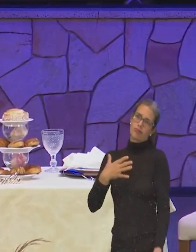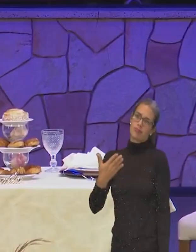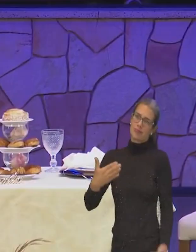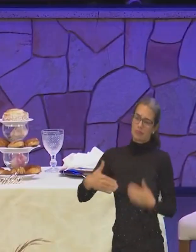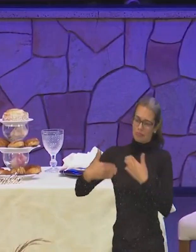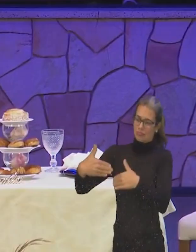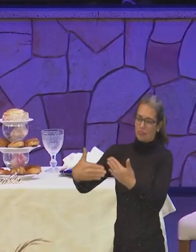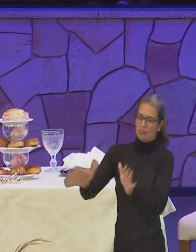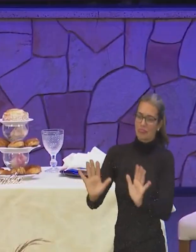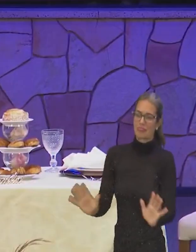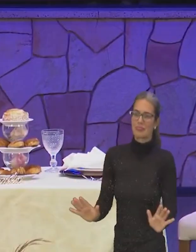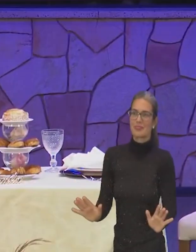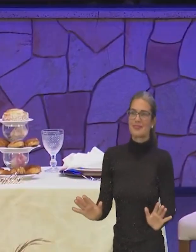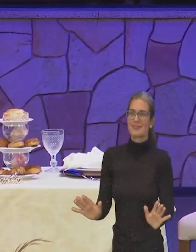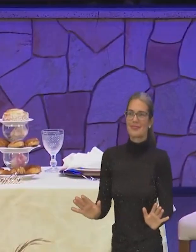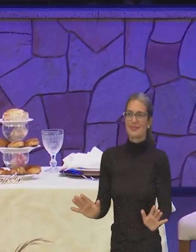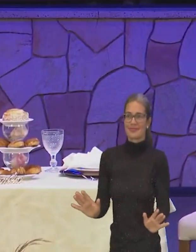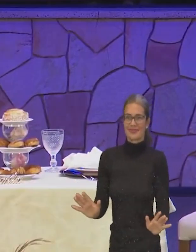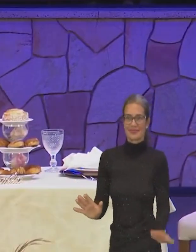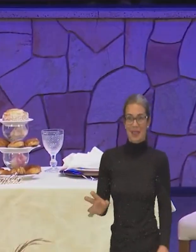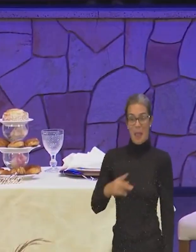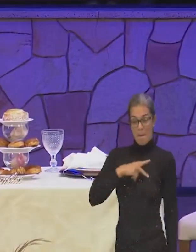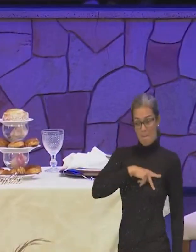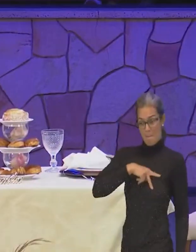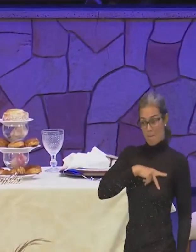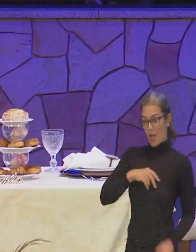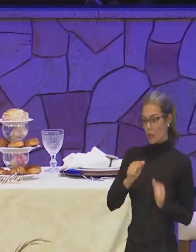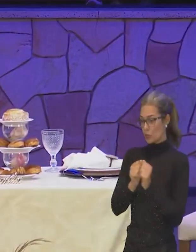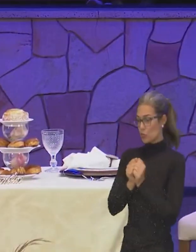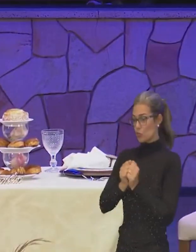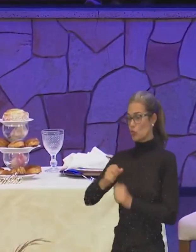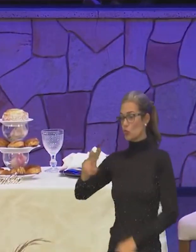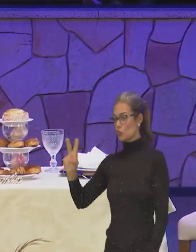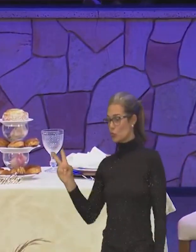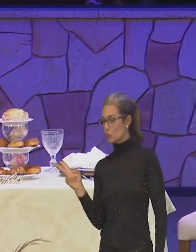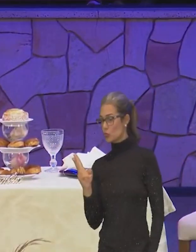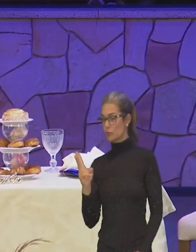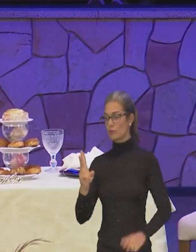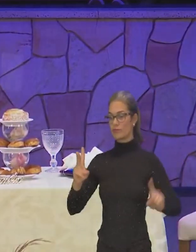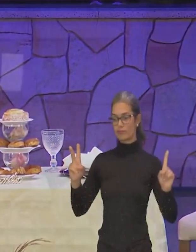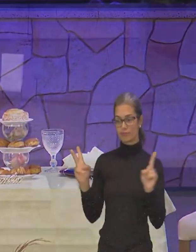casal, Priscila e Áquila, e ele viveu momentos à mesa,